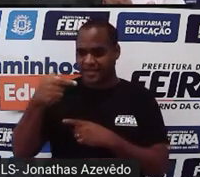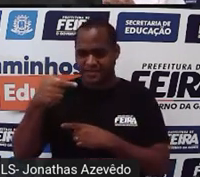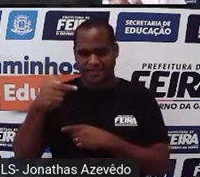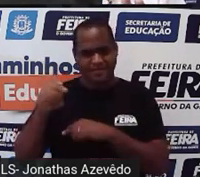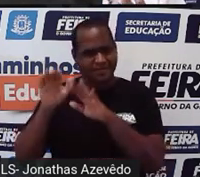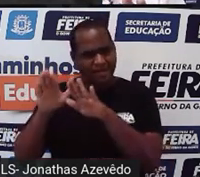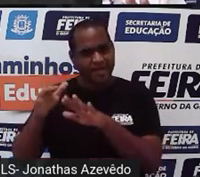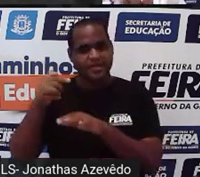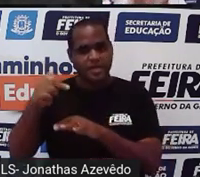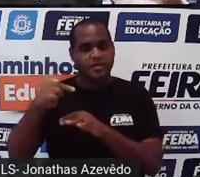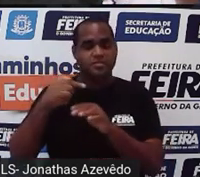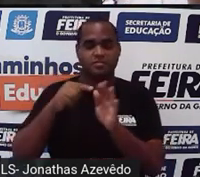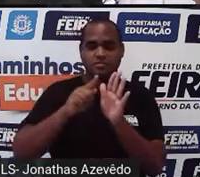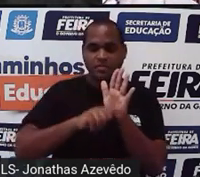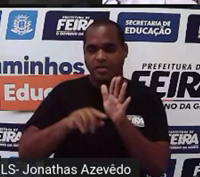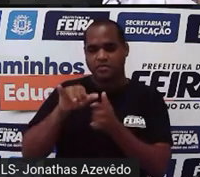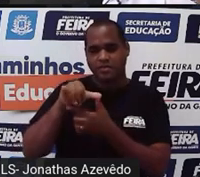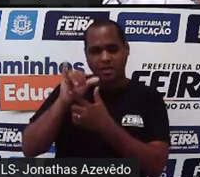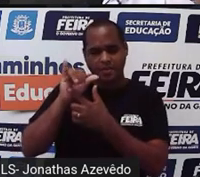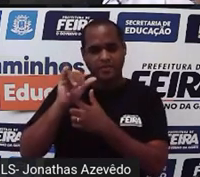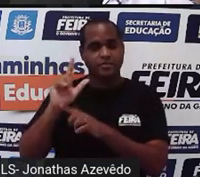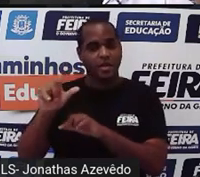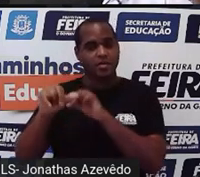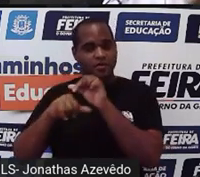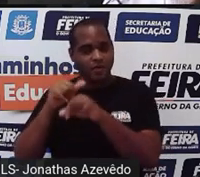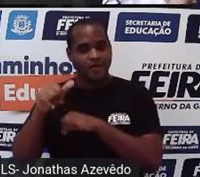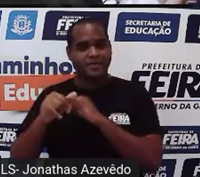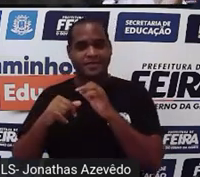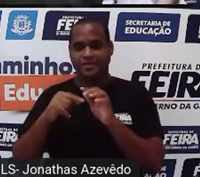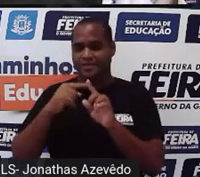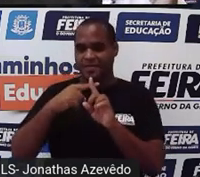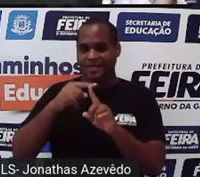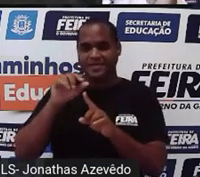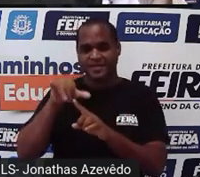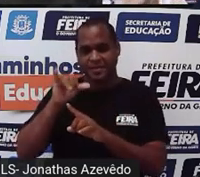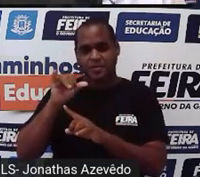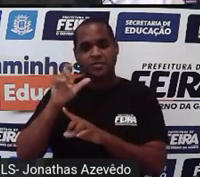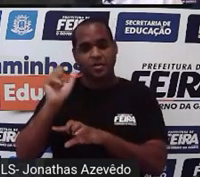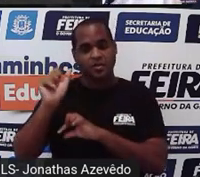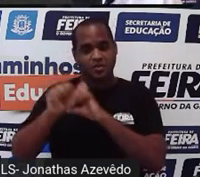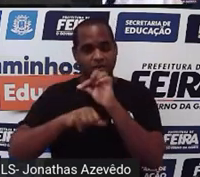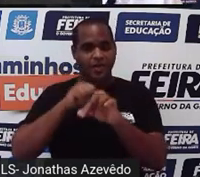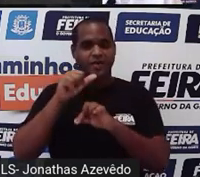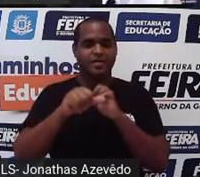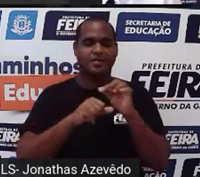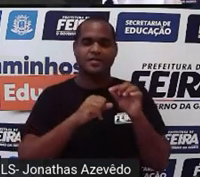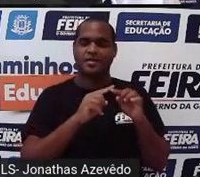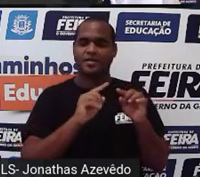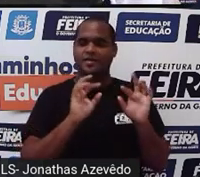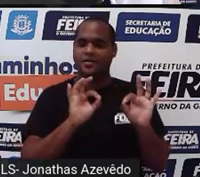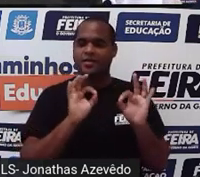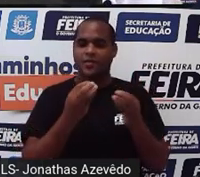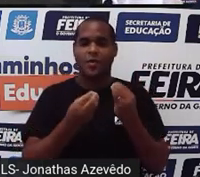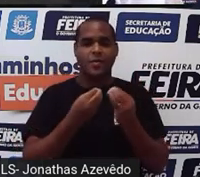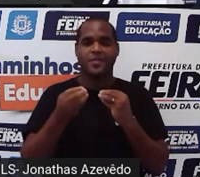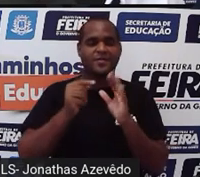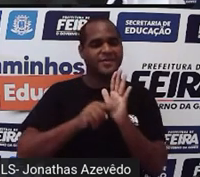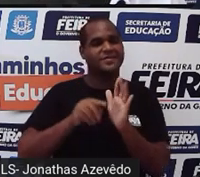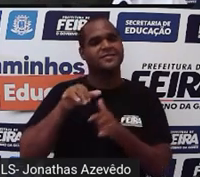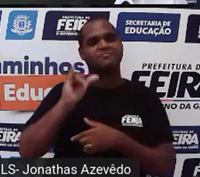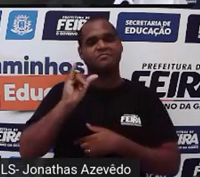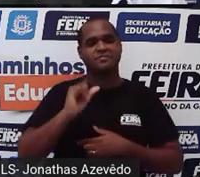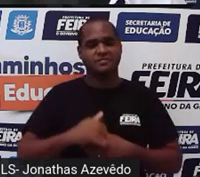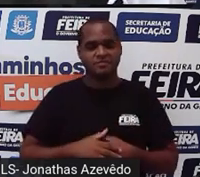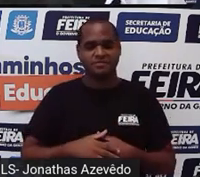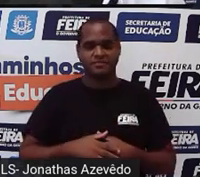já tá lá menos y porque se sai de um lado mas Y Quando muda de lado inverso operação fica menos isso